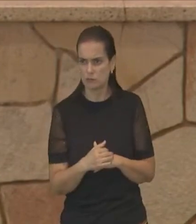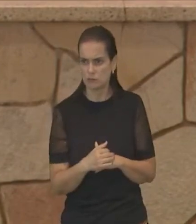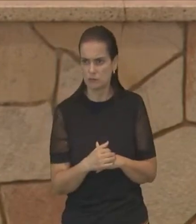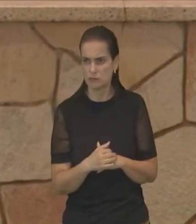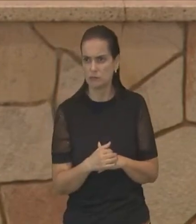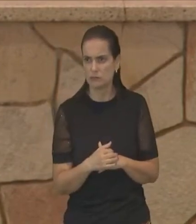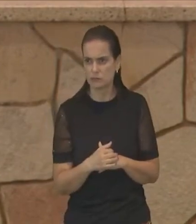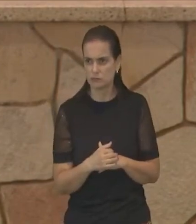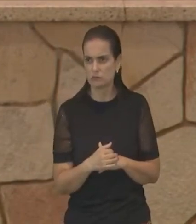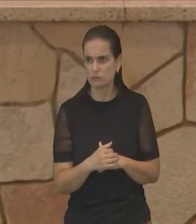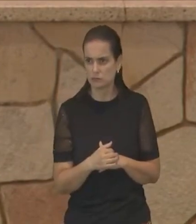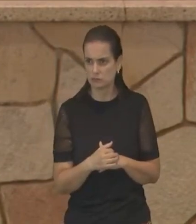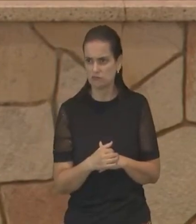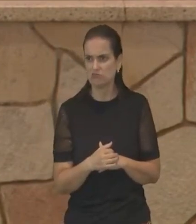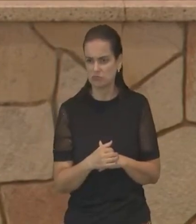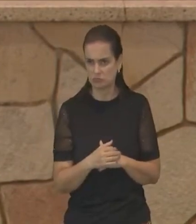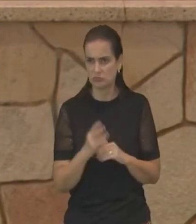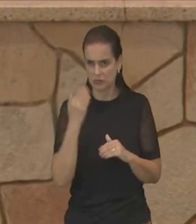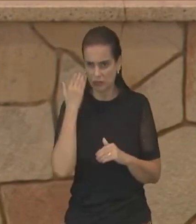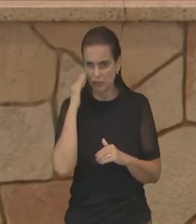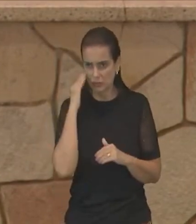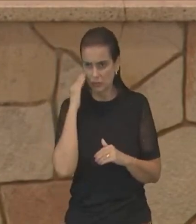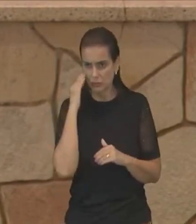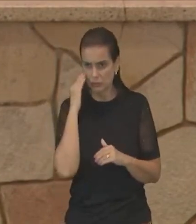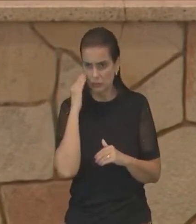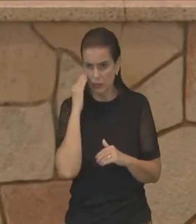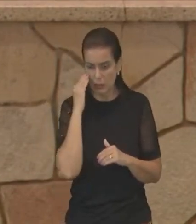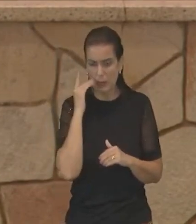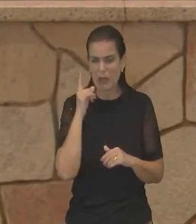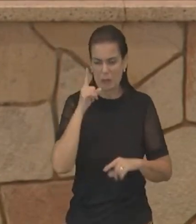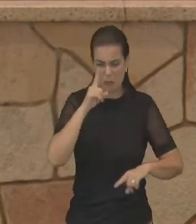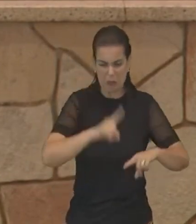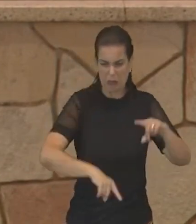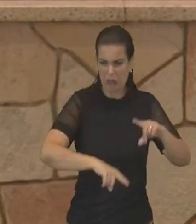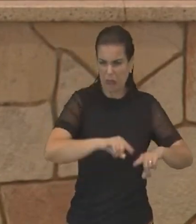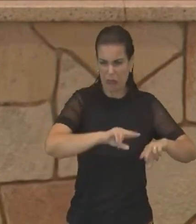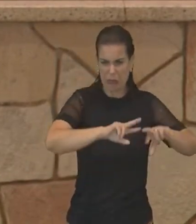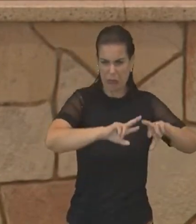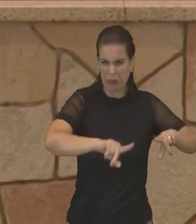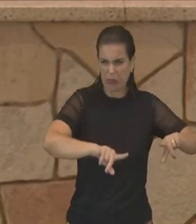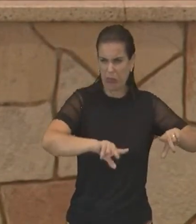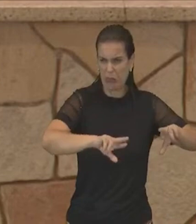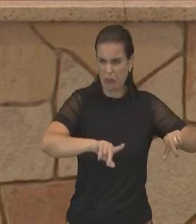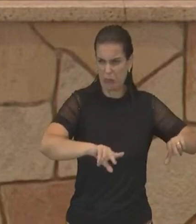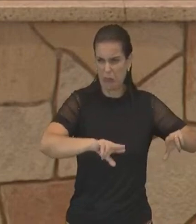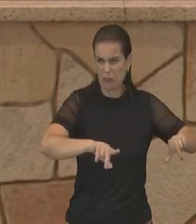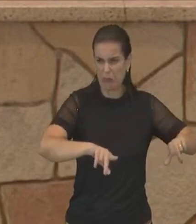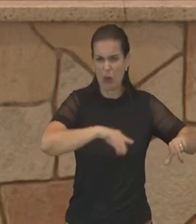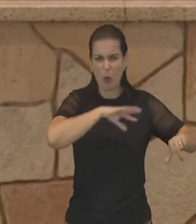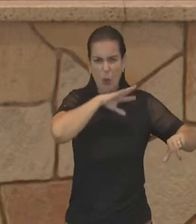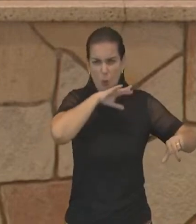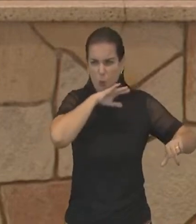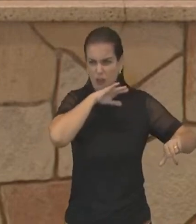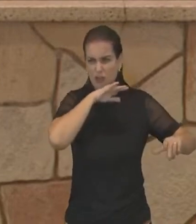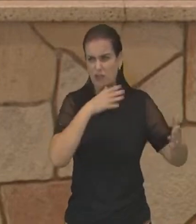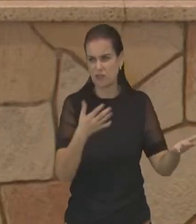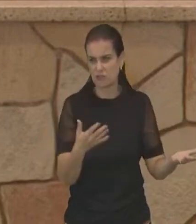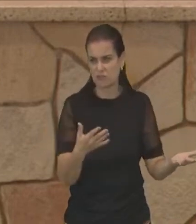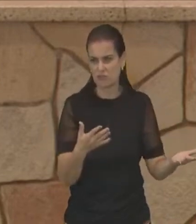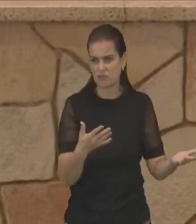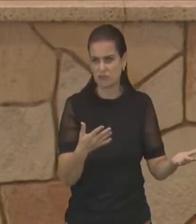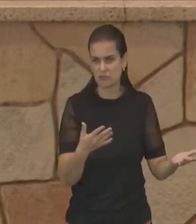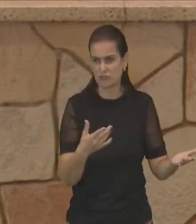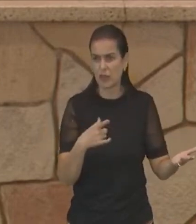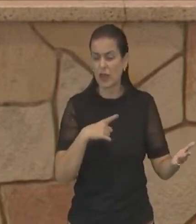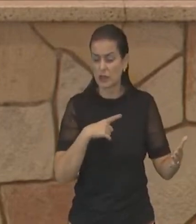escrito originalmente esta carta aos Efésios, significa palavras podres, palavras corrompidas. Há uma relação muito próxima